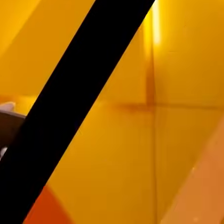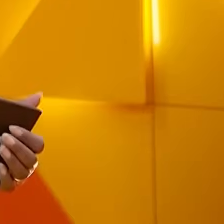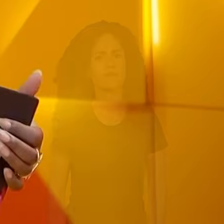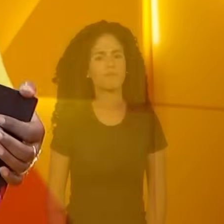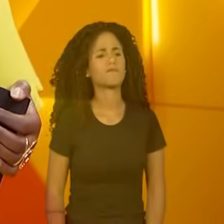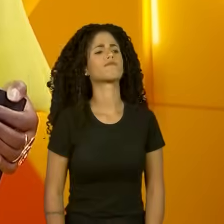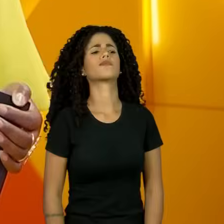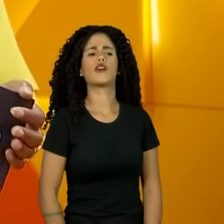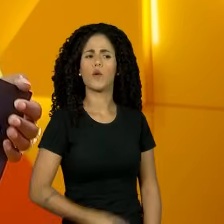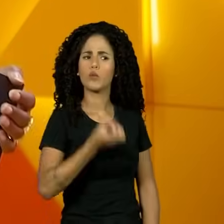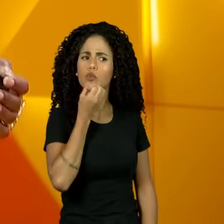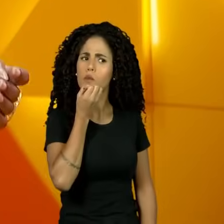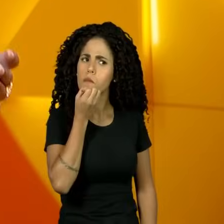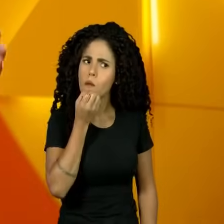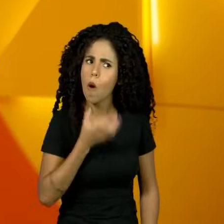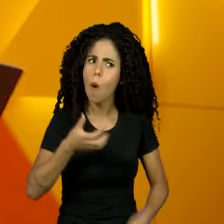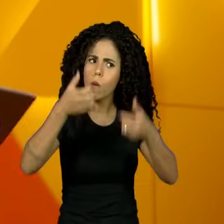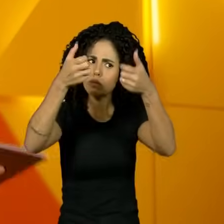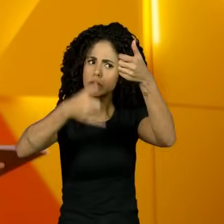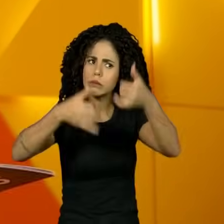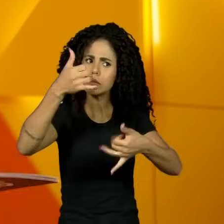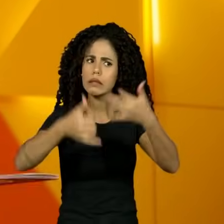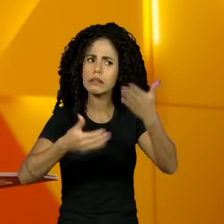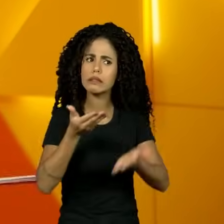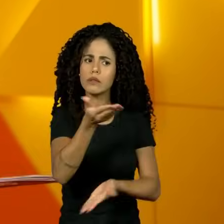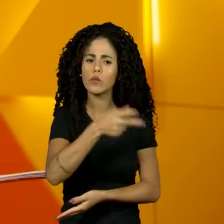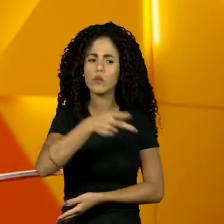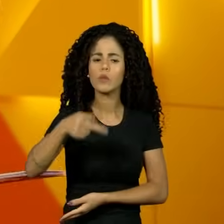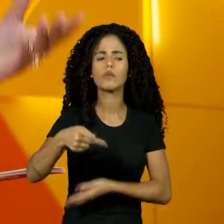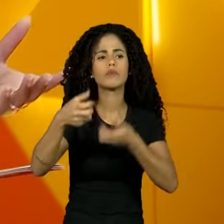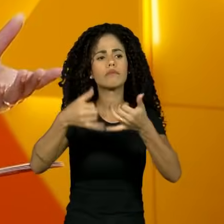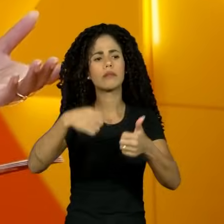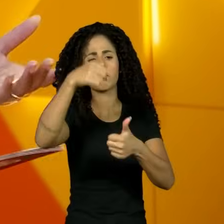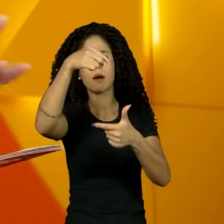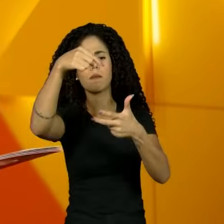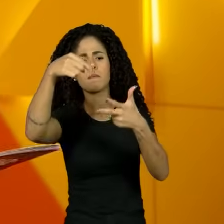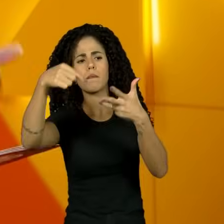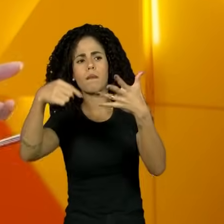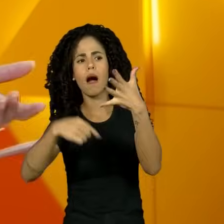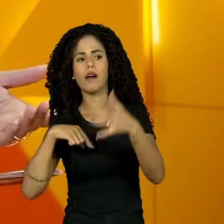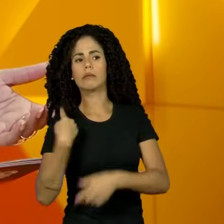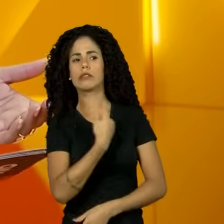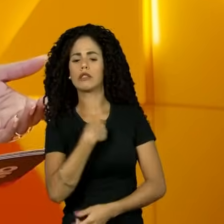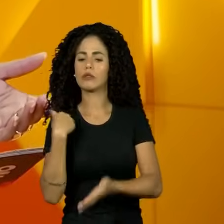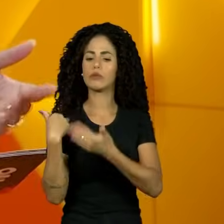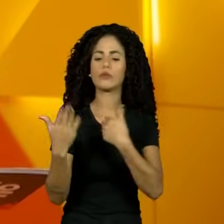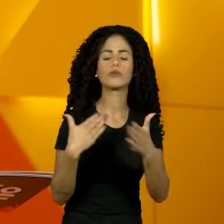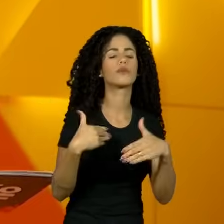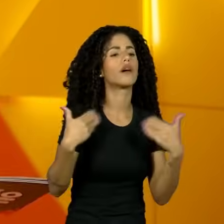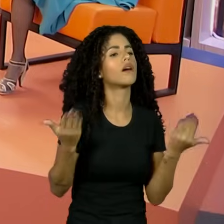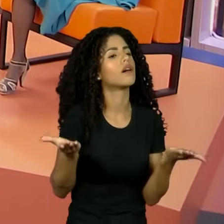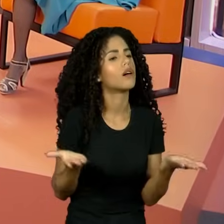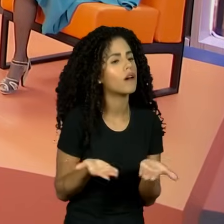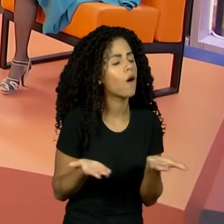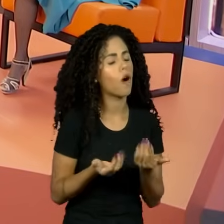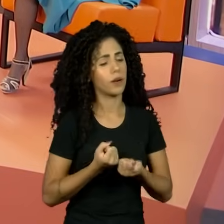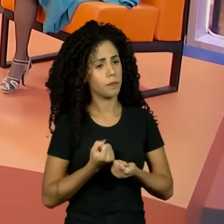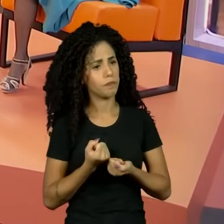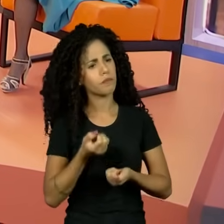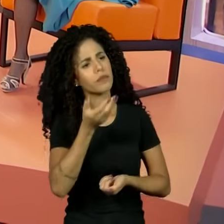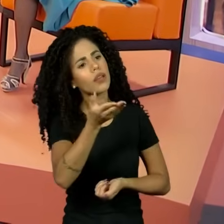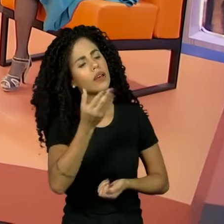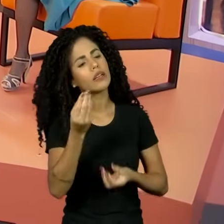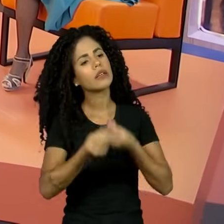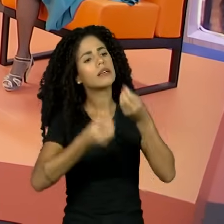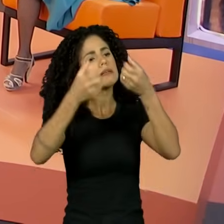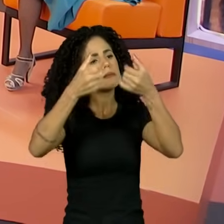Nossa, muito boa a explicação do Matheus, trouxe várias possibilidades para a gente discutir aqui. E Vinão, ele traz essa